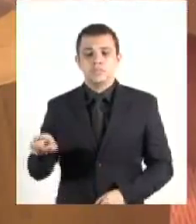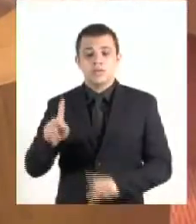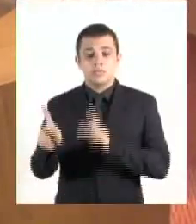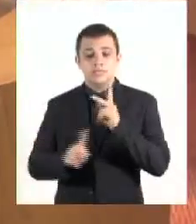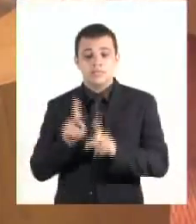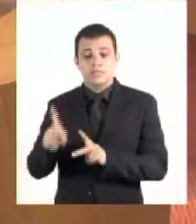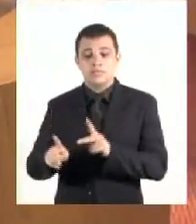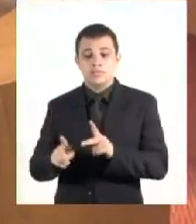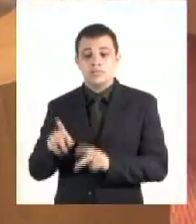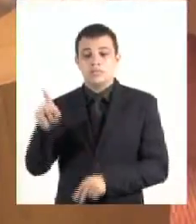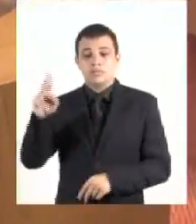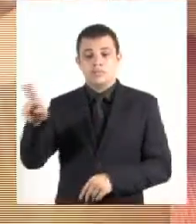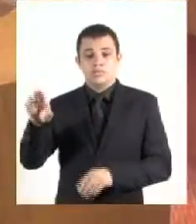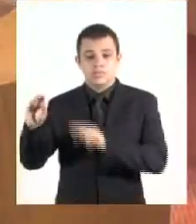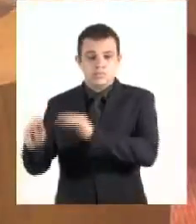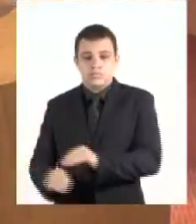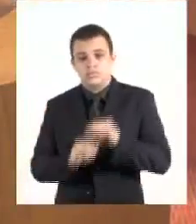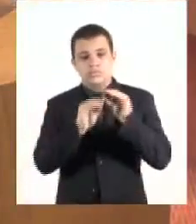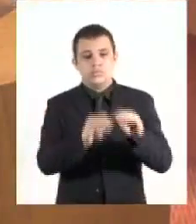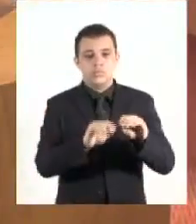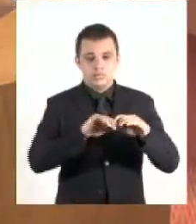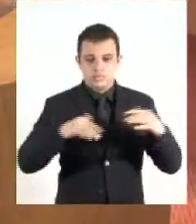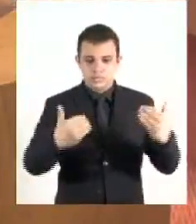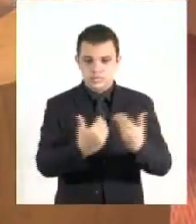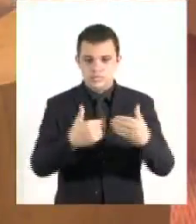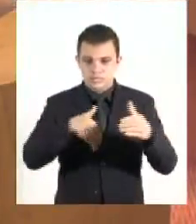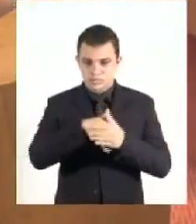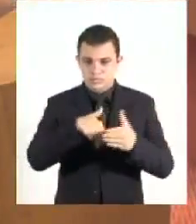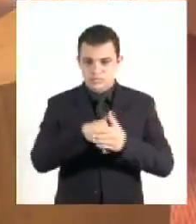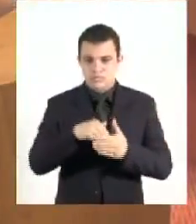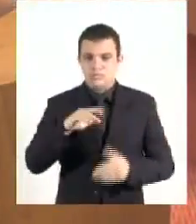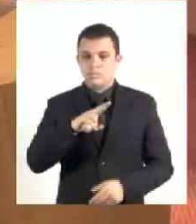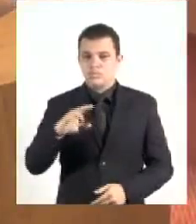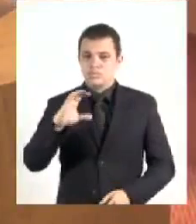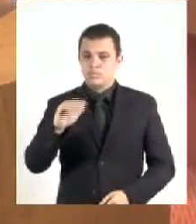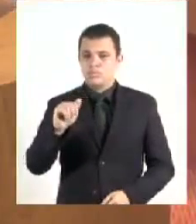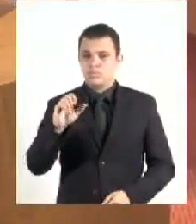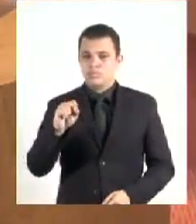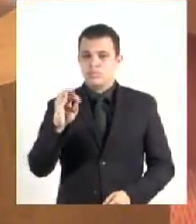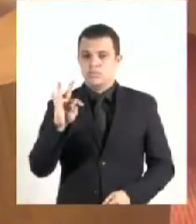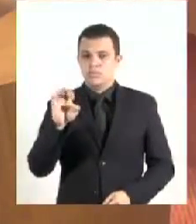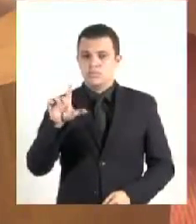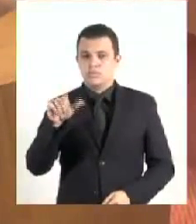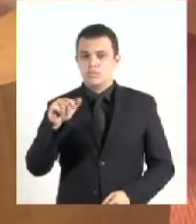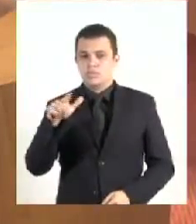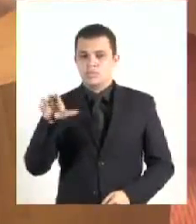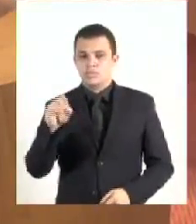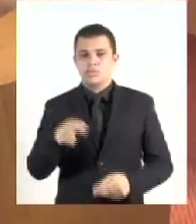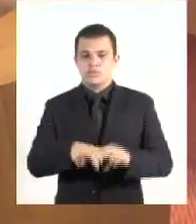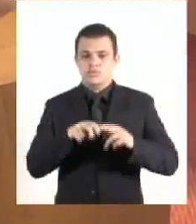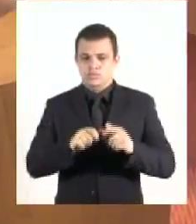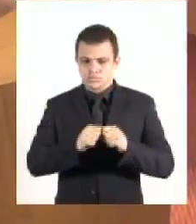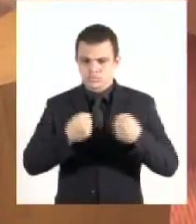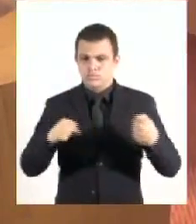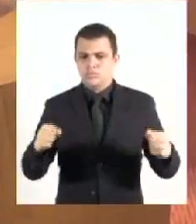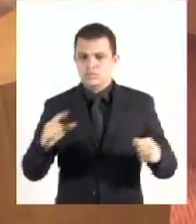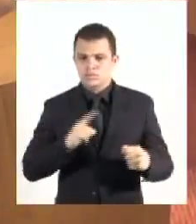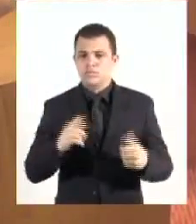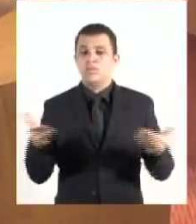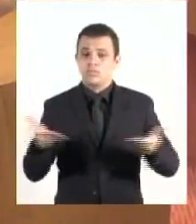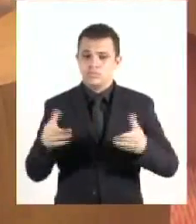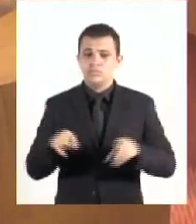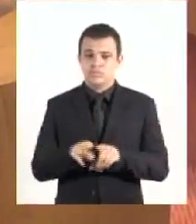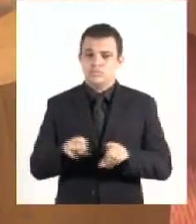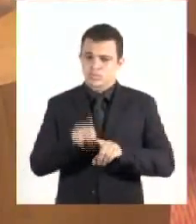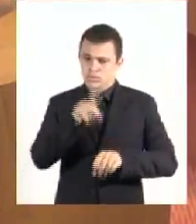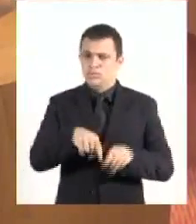lhe rendeu essa homenagem em chamar o estádio de Castelão pela sua grandiosidade. À época, ainda hoje, é um estádio